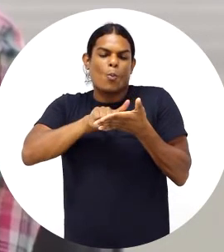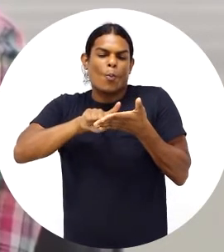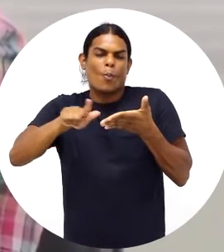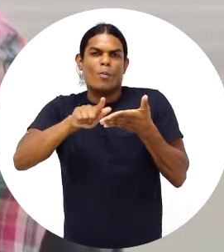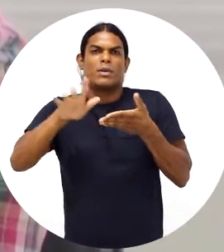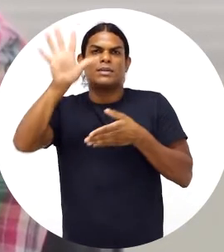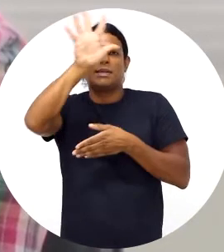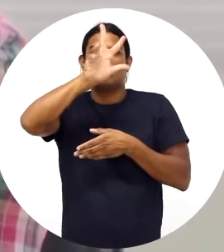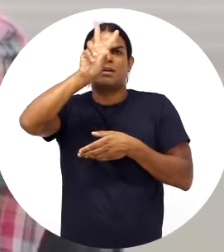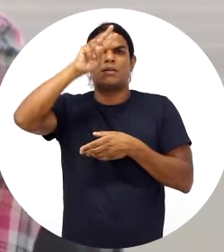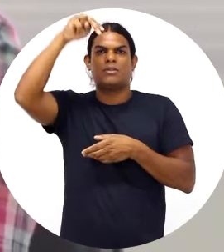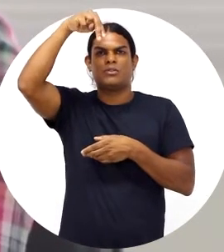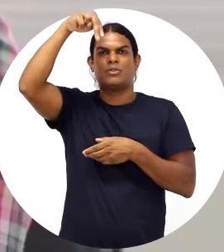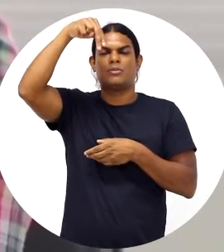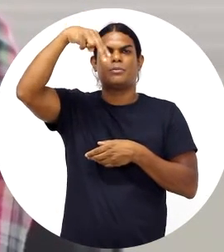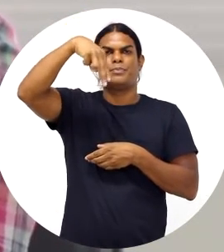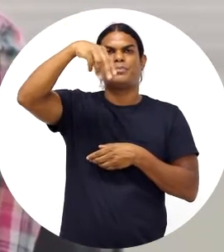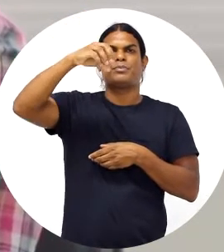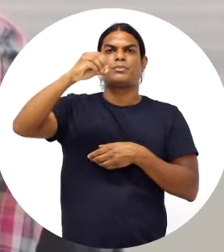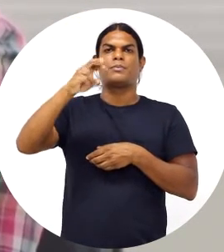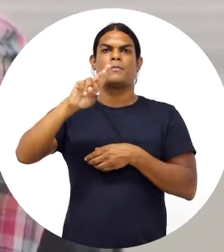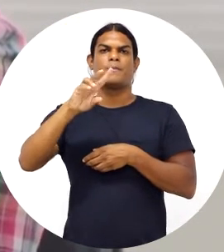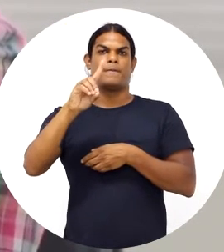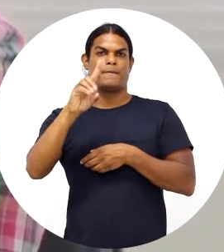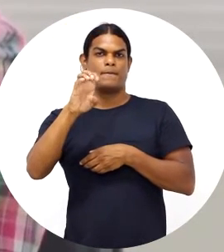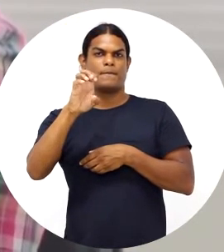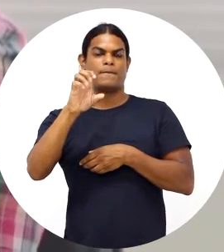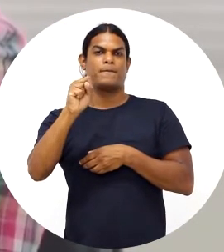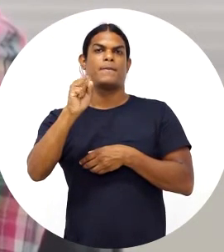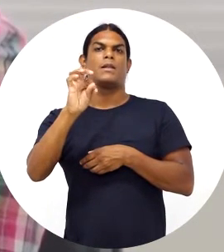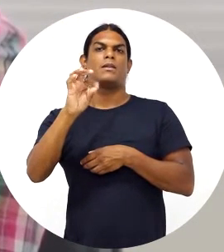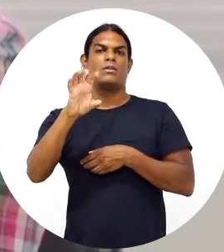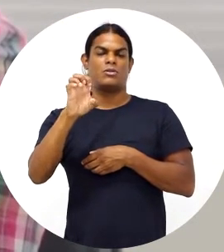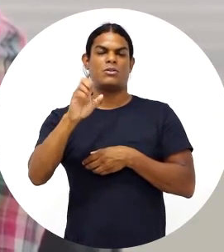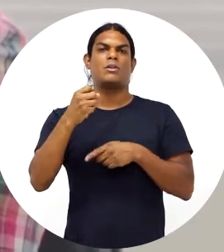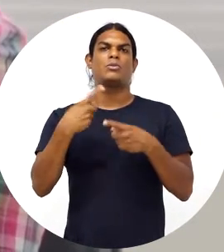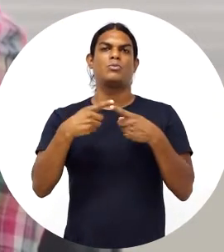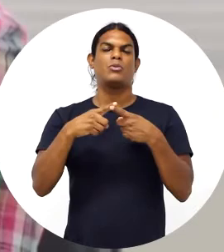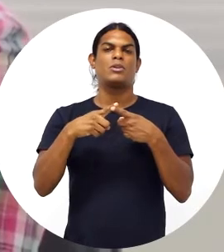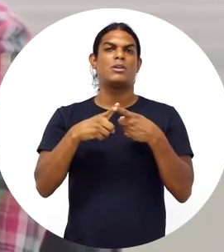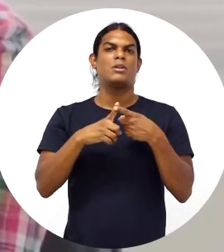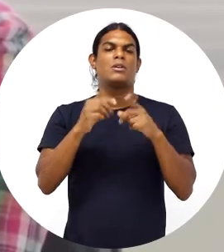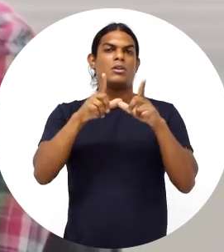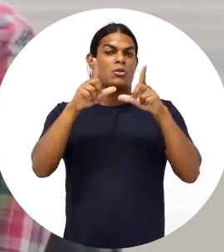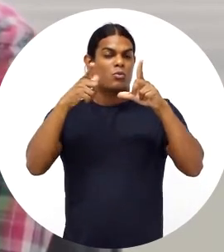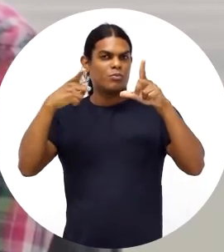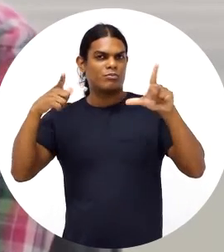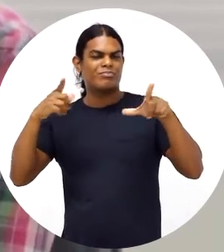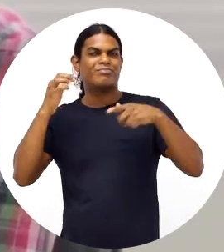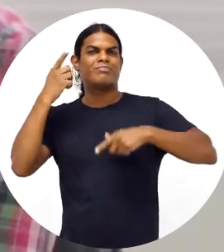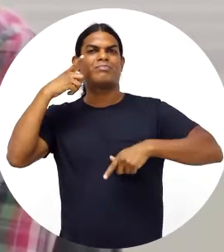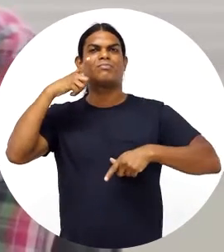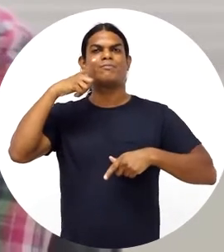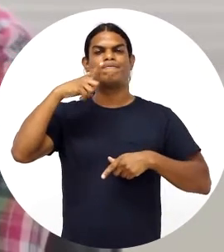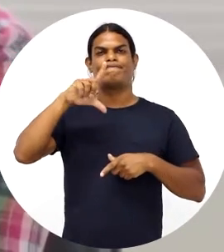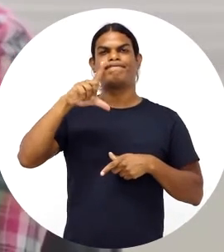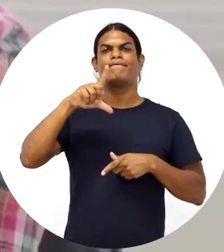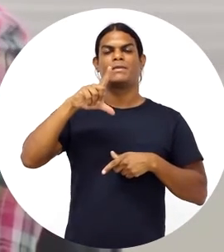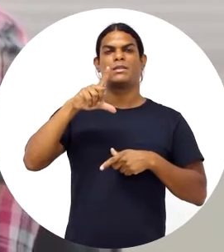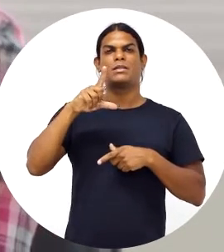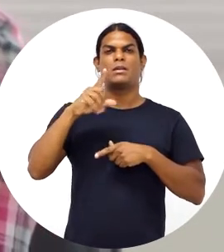divertir, é fruição. Até porque, através da literatura, a gente consegue ir a